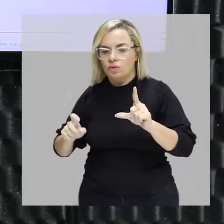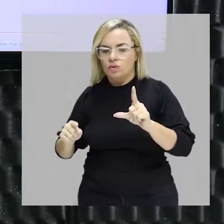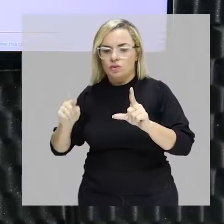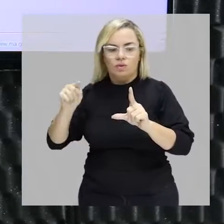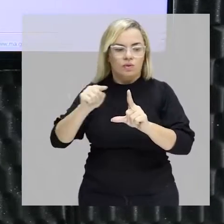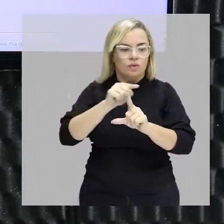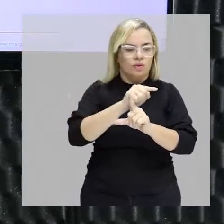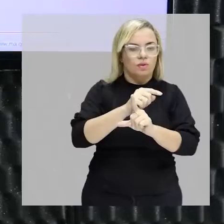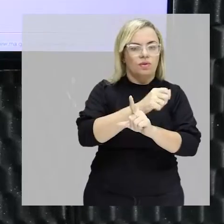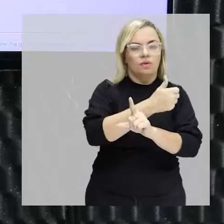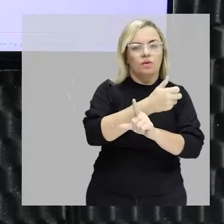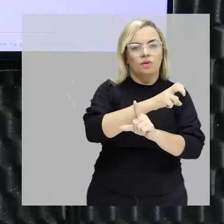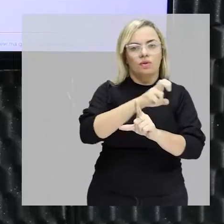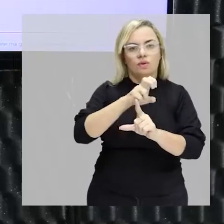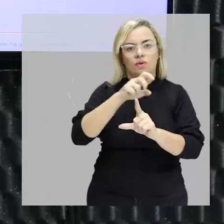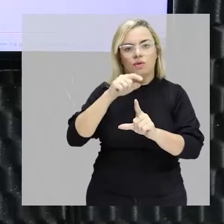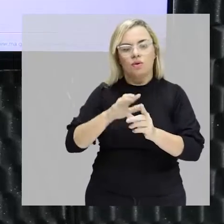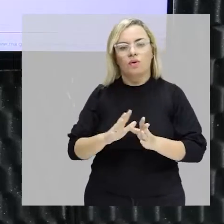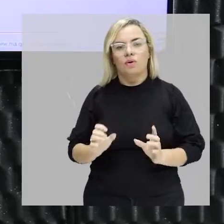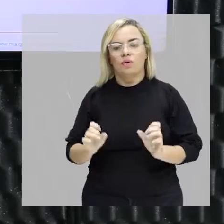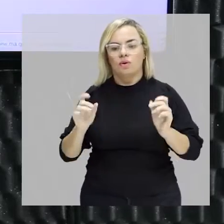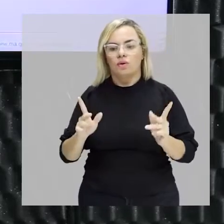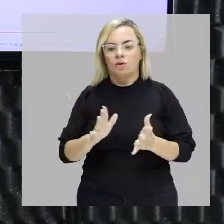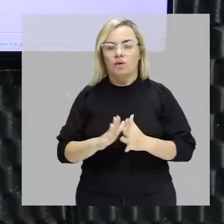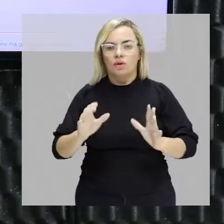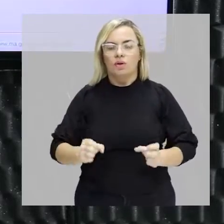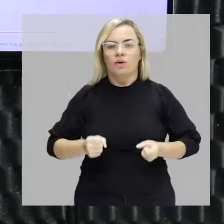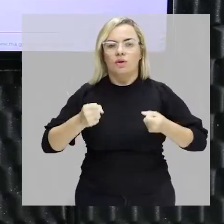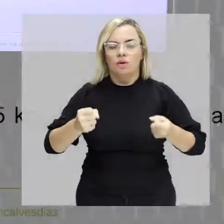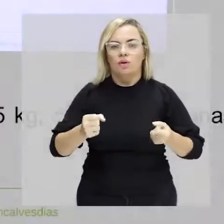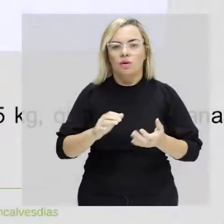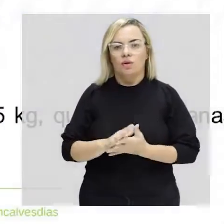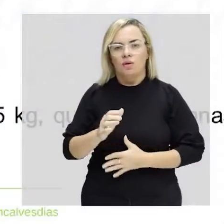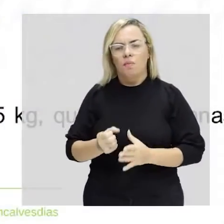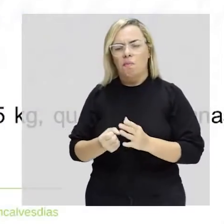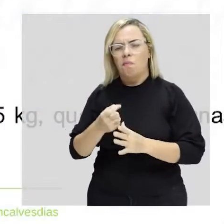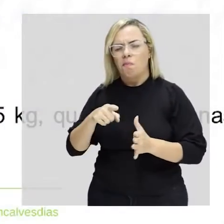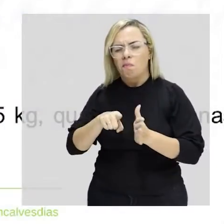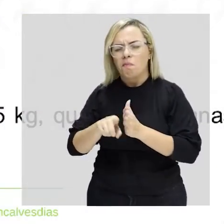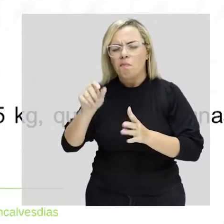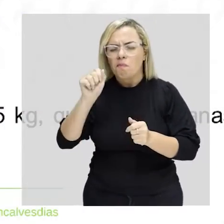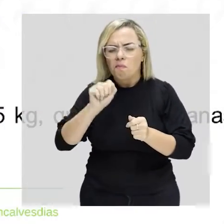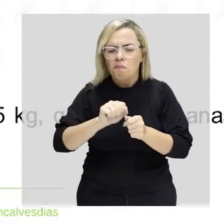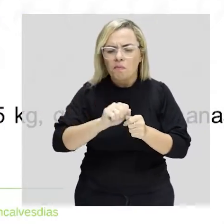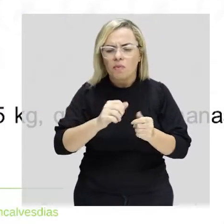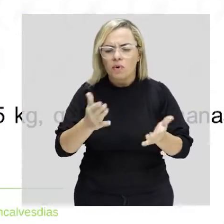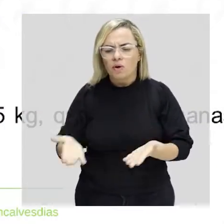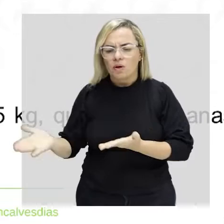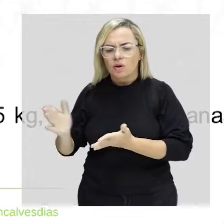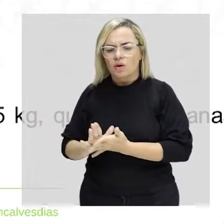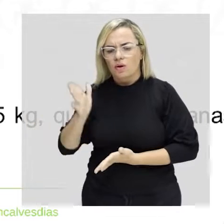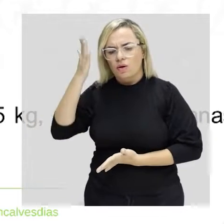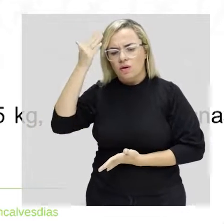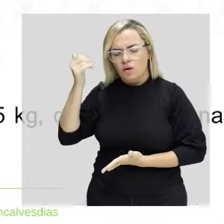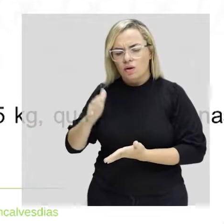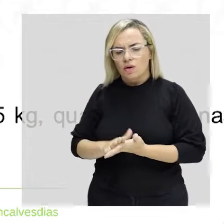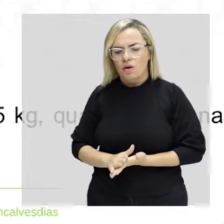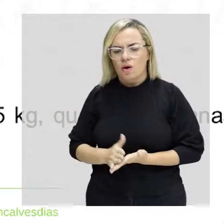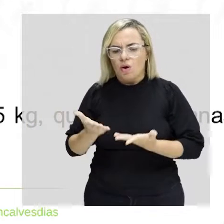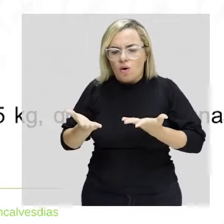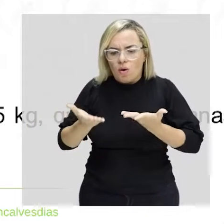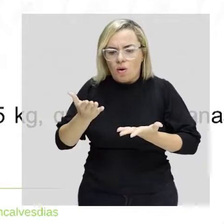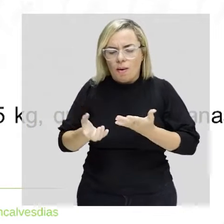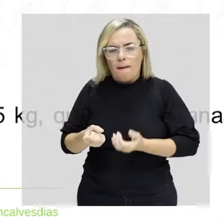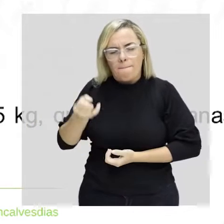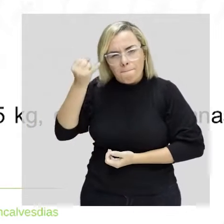ao 155. Tá? E a gente pode até gerar uma perguntinha. Olha só. Sabendo que o peso ideal